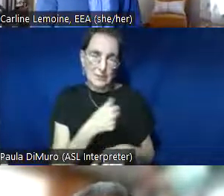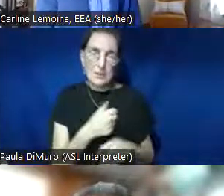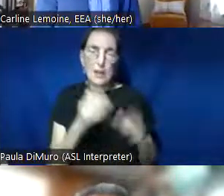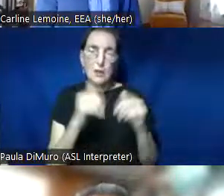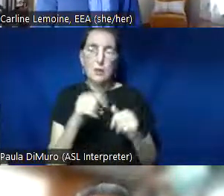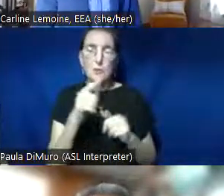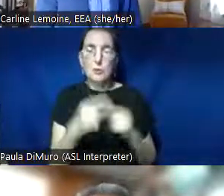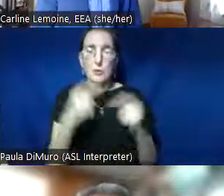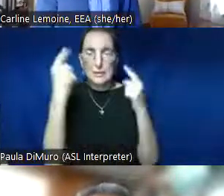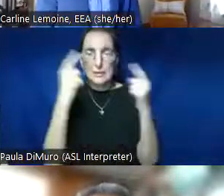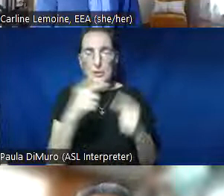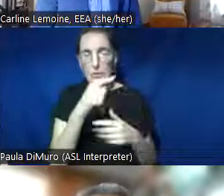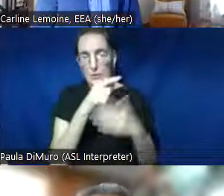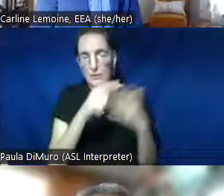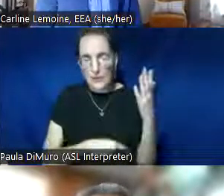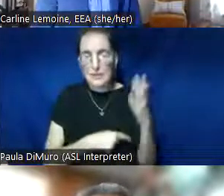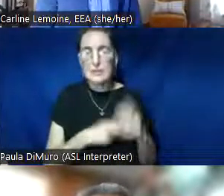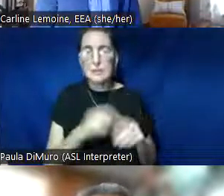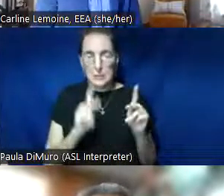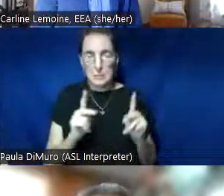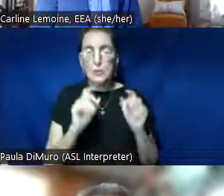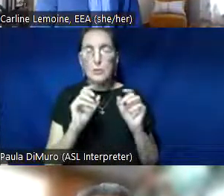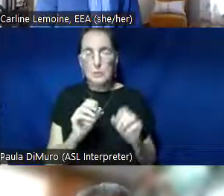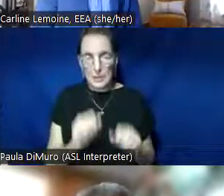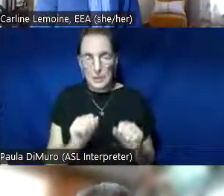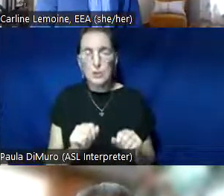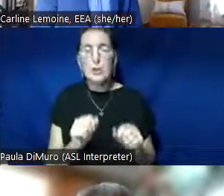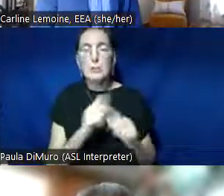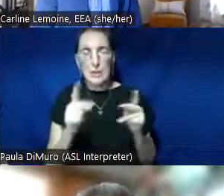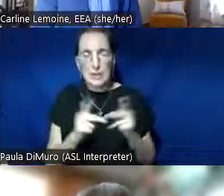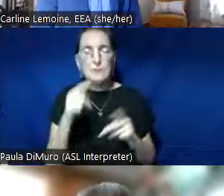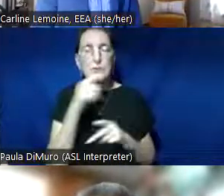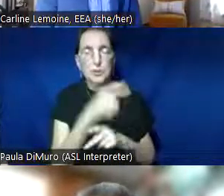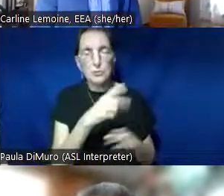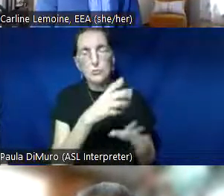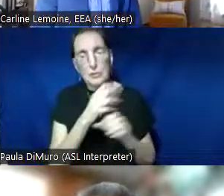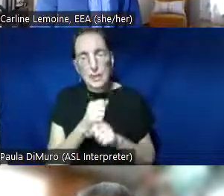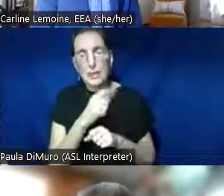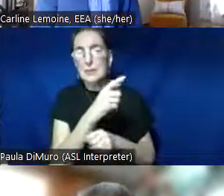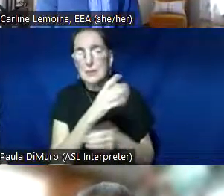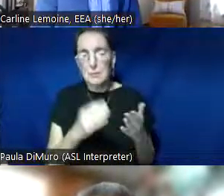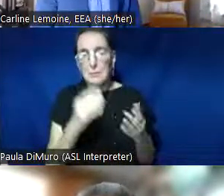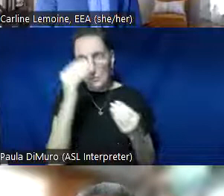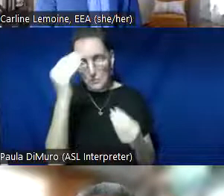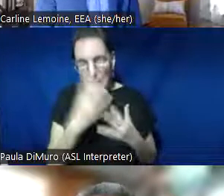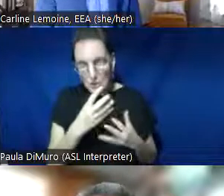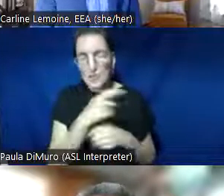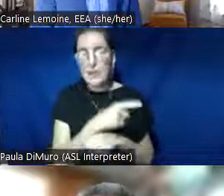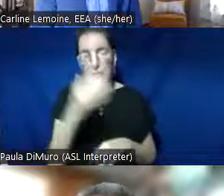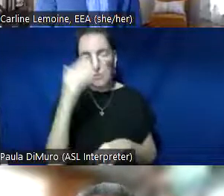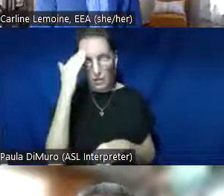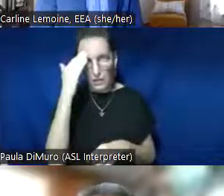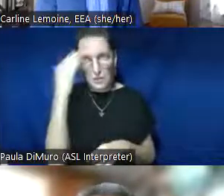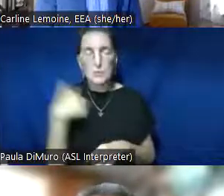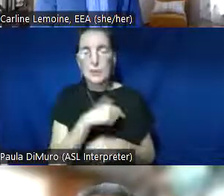identificar banhos, onde espera banhos da considera que é indivíduo para ser recursos de conhecimento, consoante